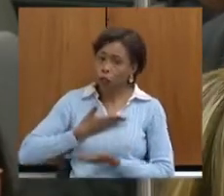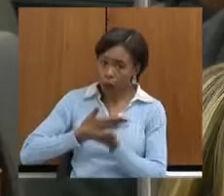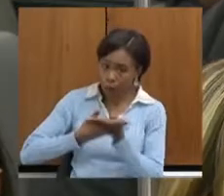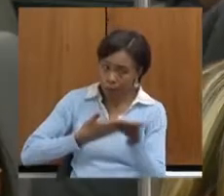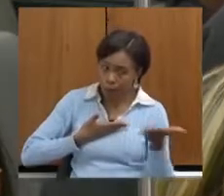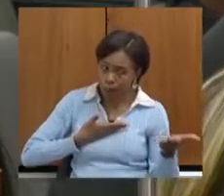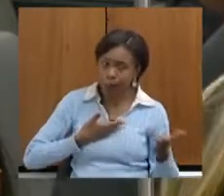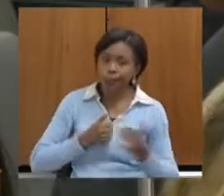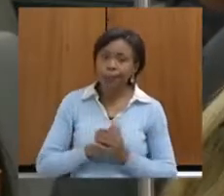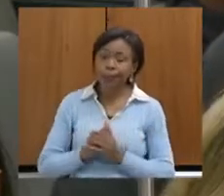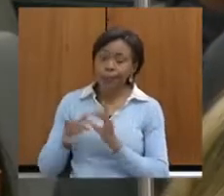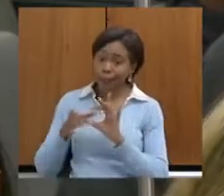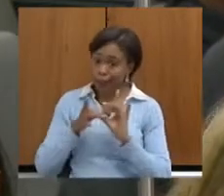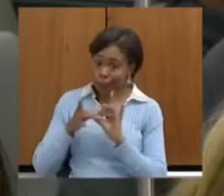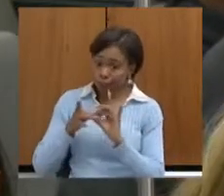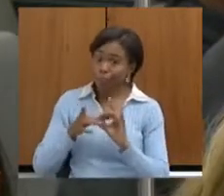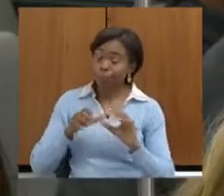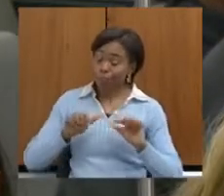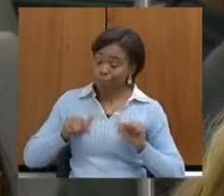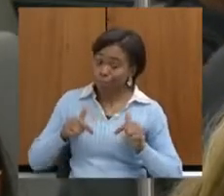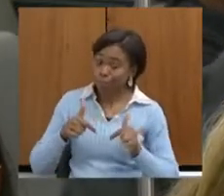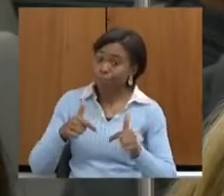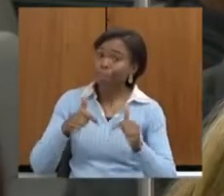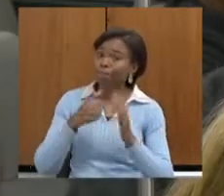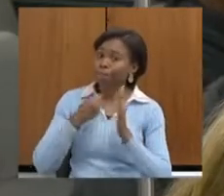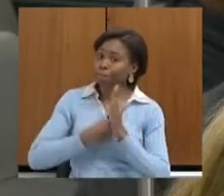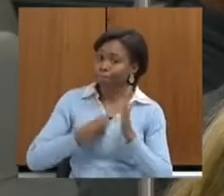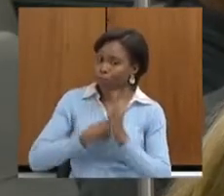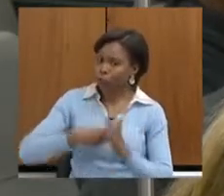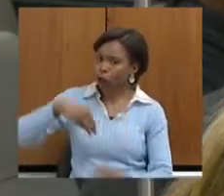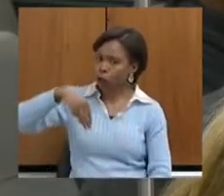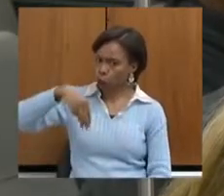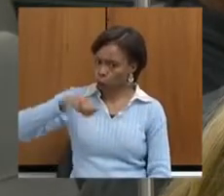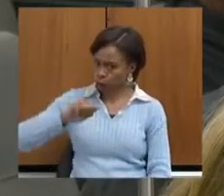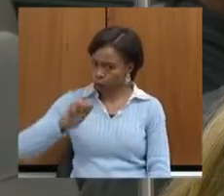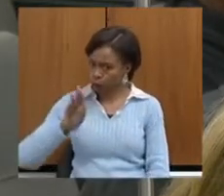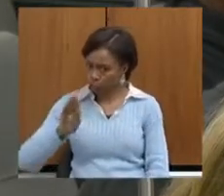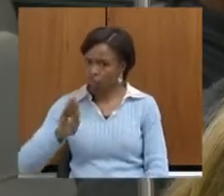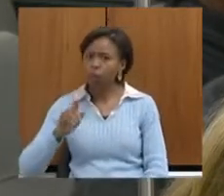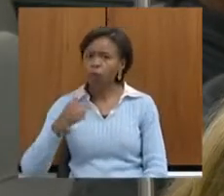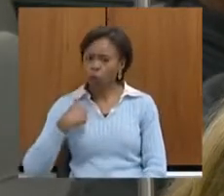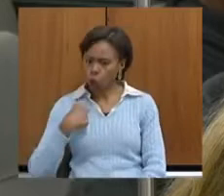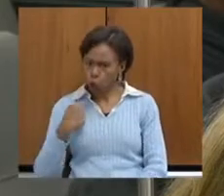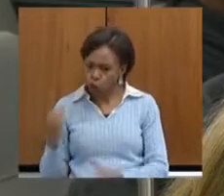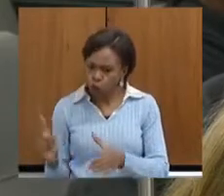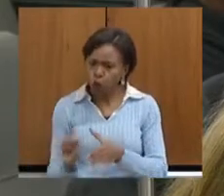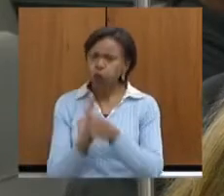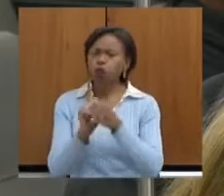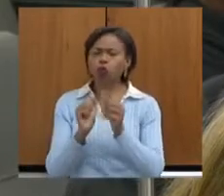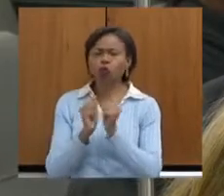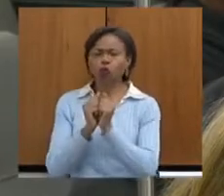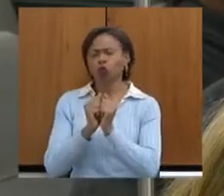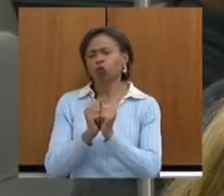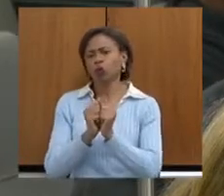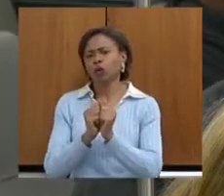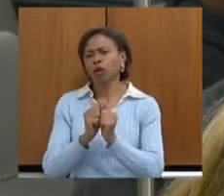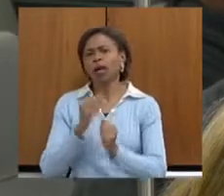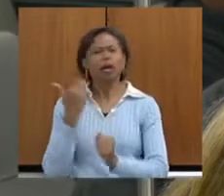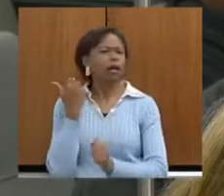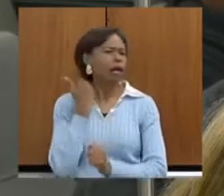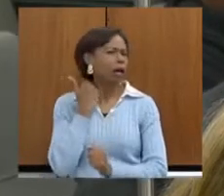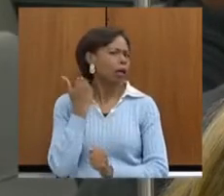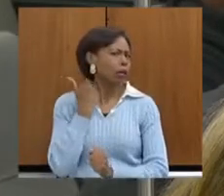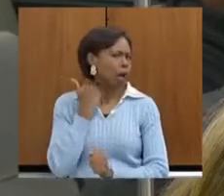e os companheiros de luta faz parte do mapa sou um não canso eu momento vocês não